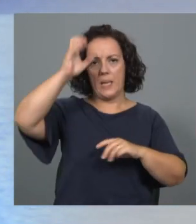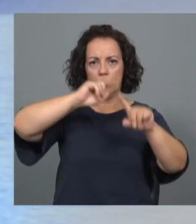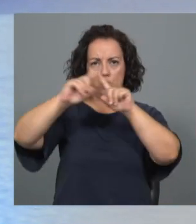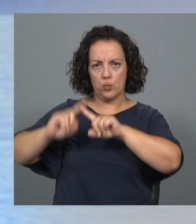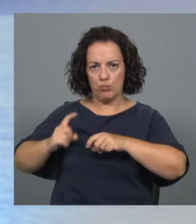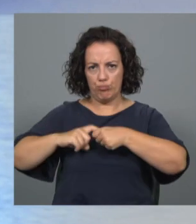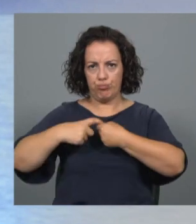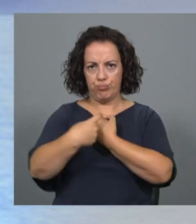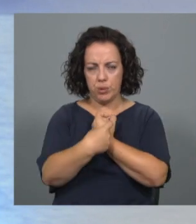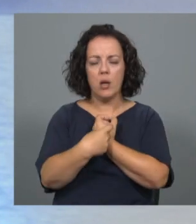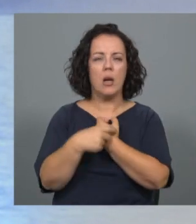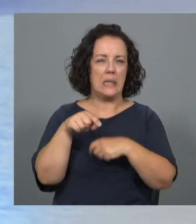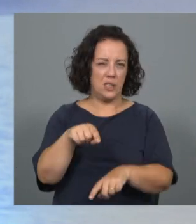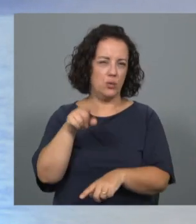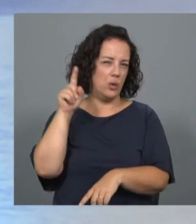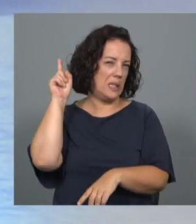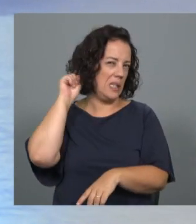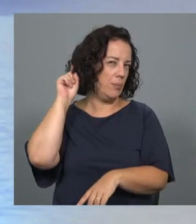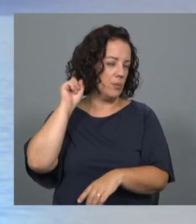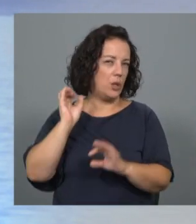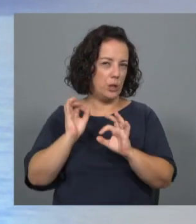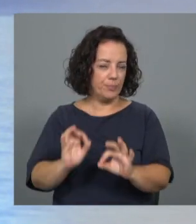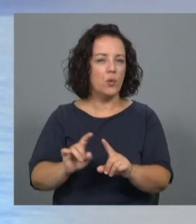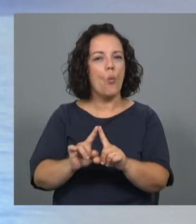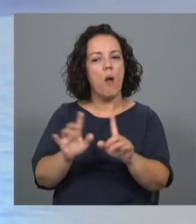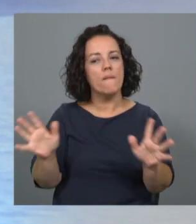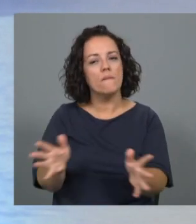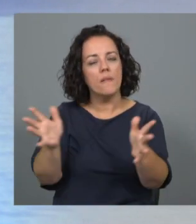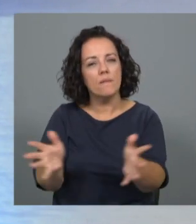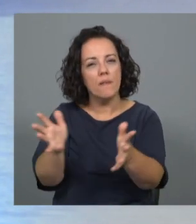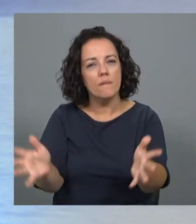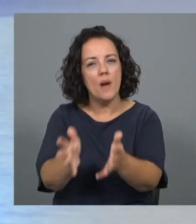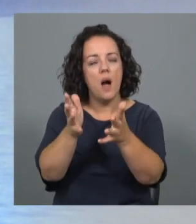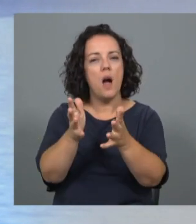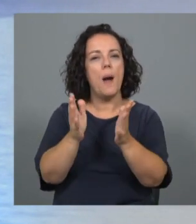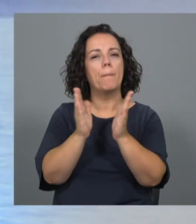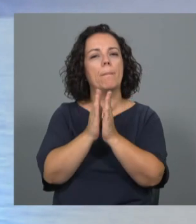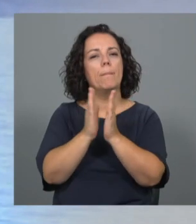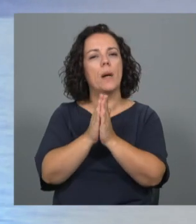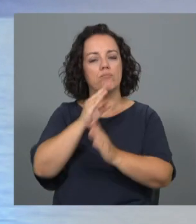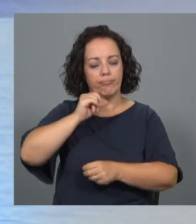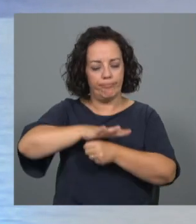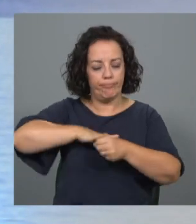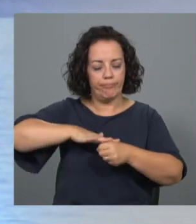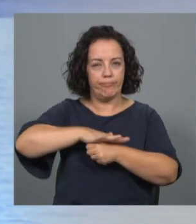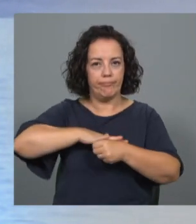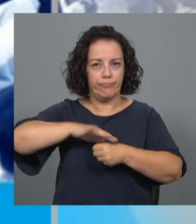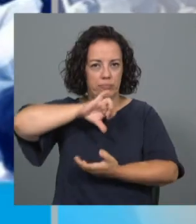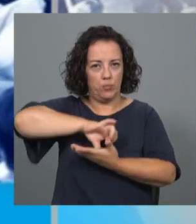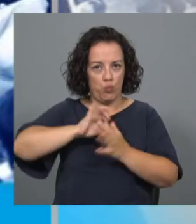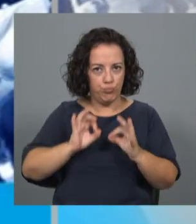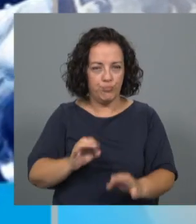necessário realmente estimular esta dimensão missionária na igreja local, não é? Sim, e aqui